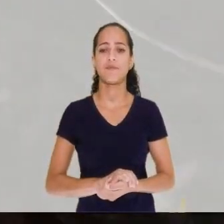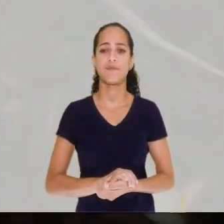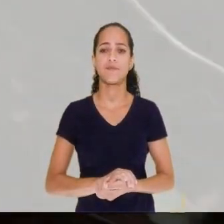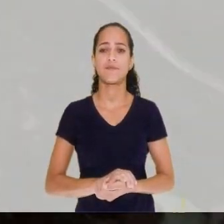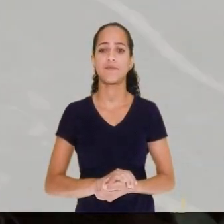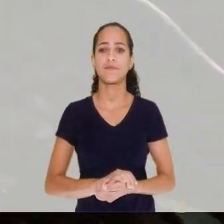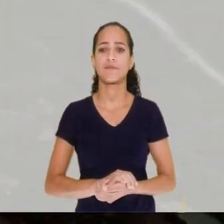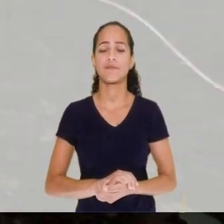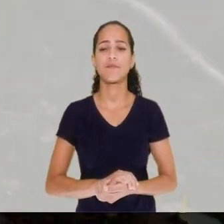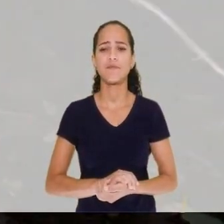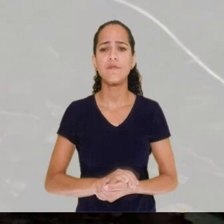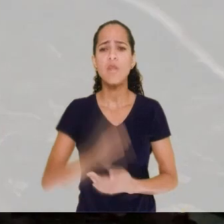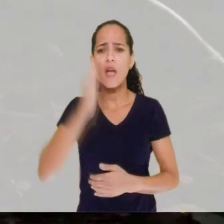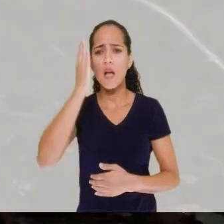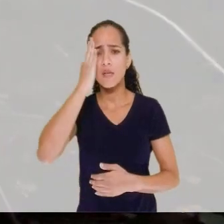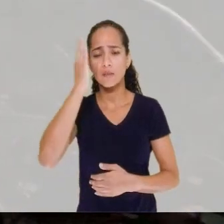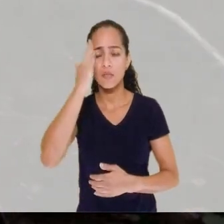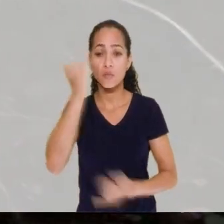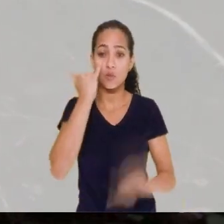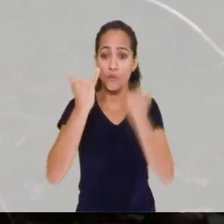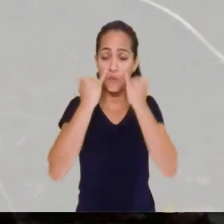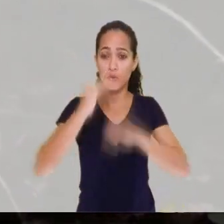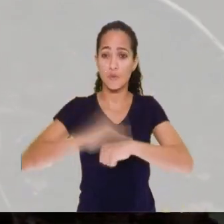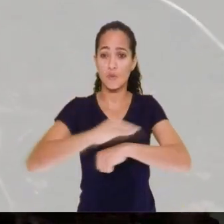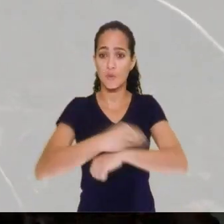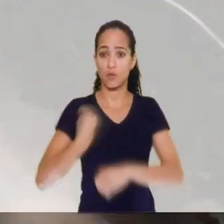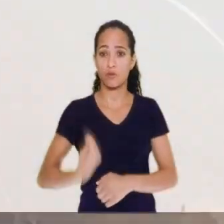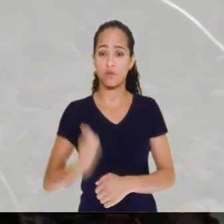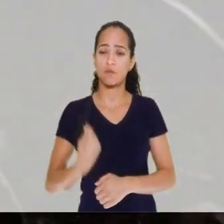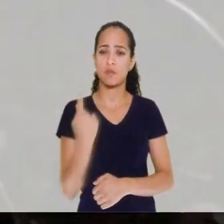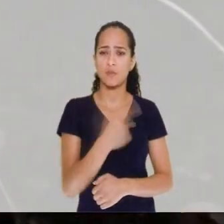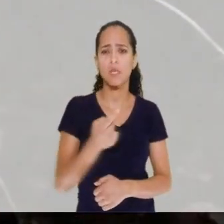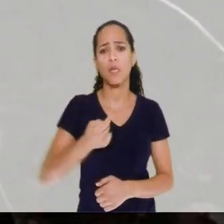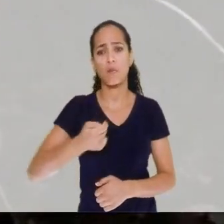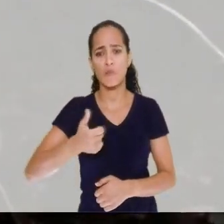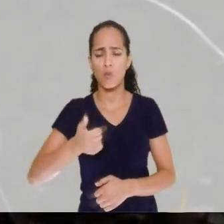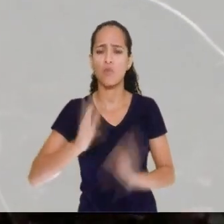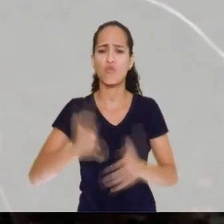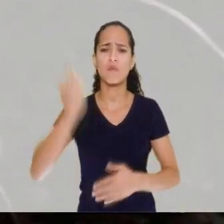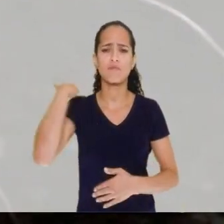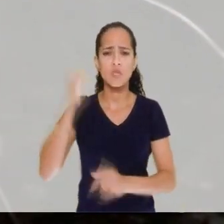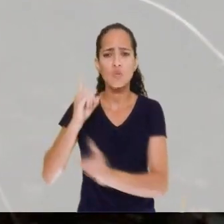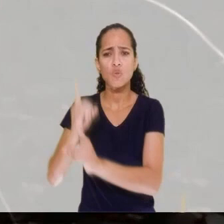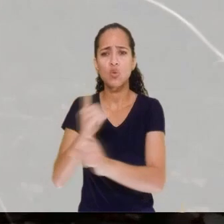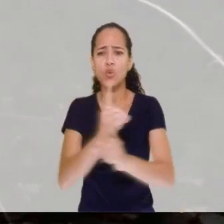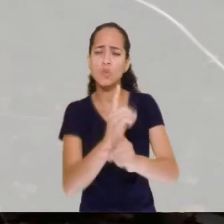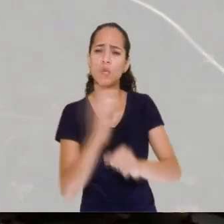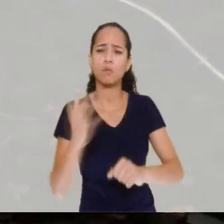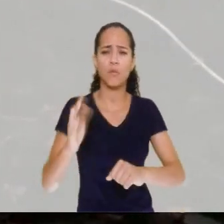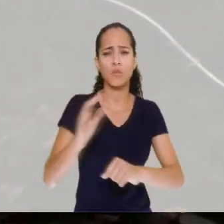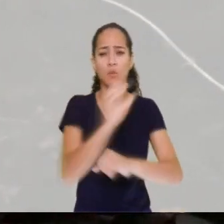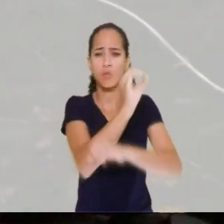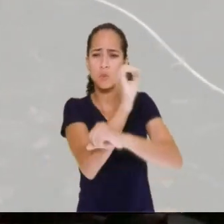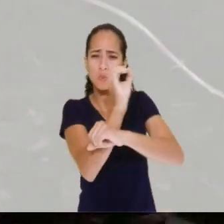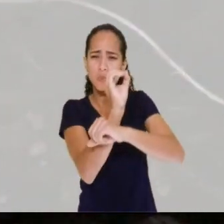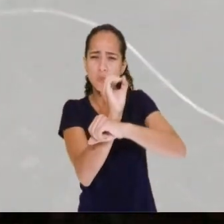Bom, a gente sabe muito pouco sobre a biologia desse animal, né? Então, assim, eu já encontrei alguns bichos no comecinho da